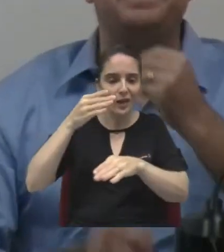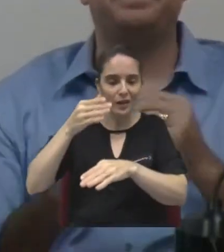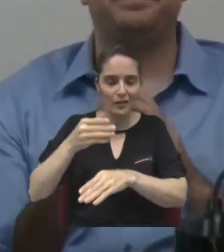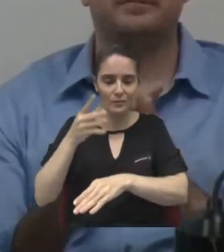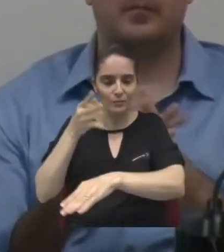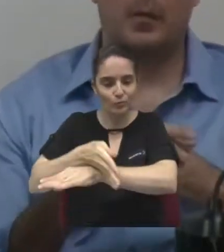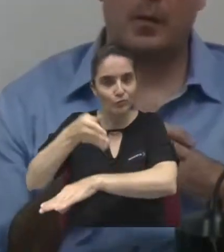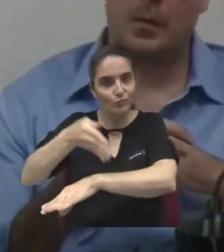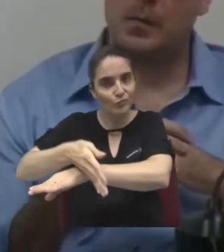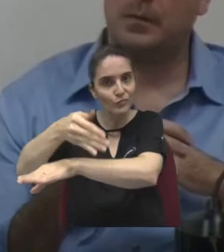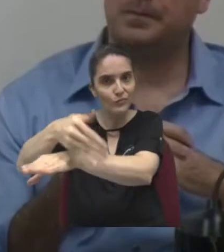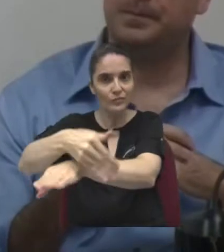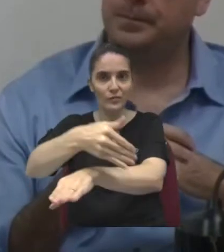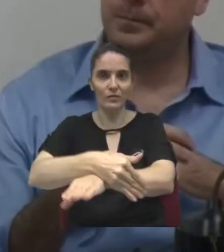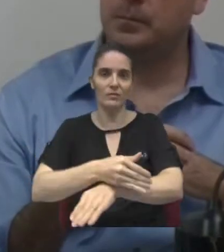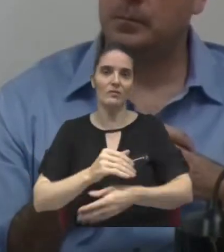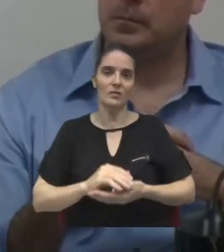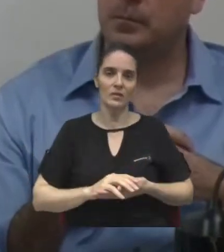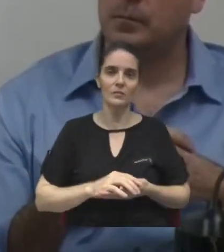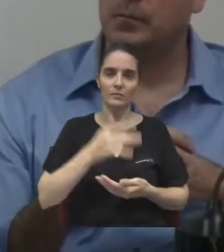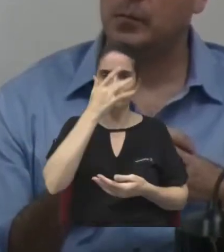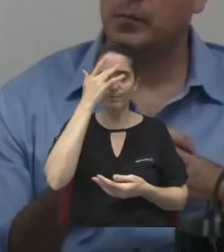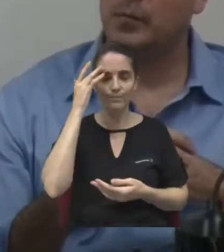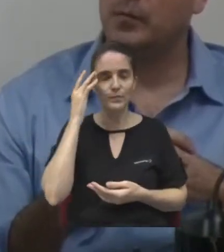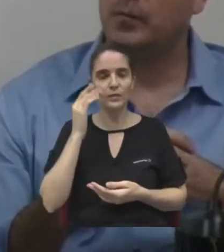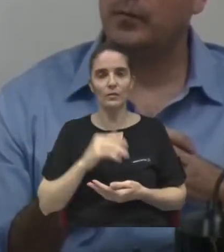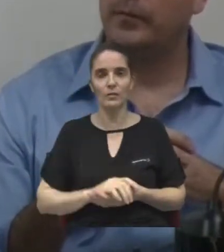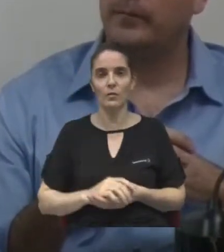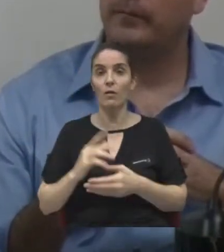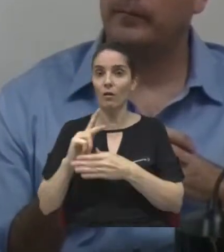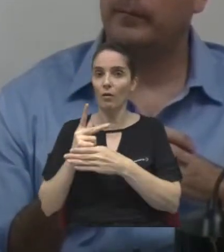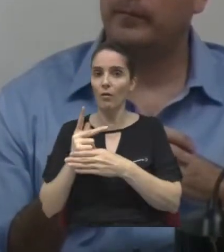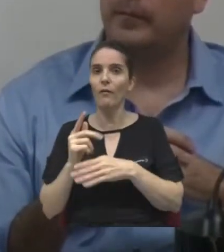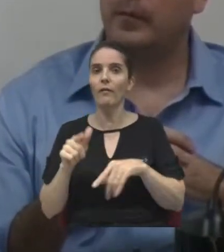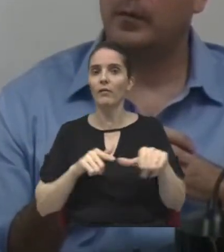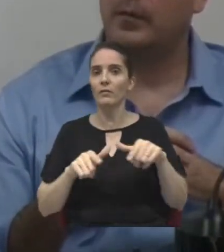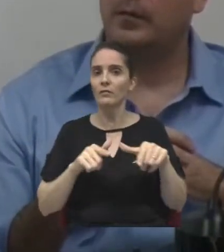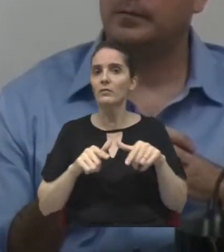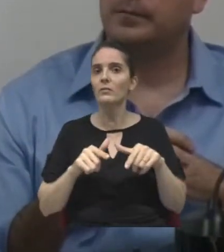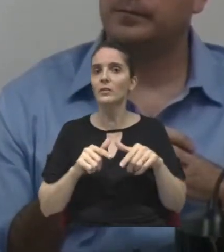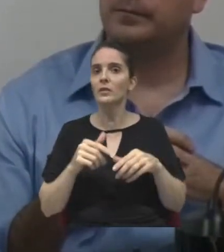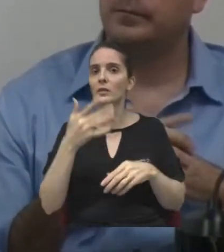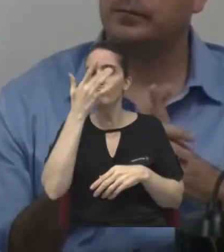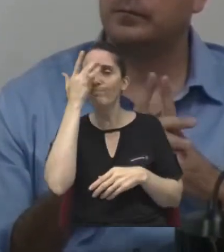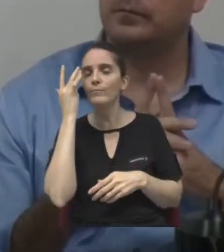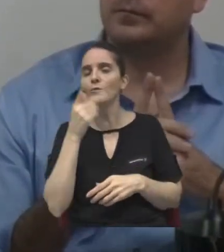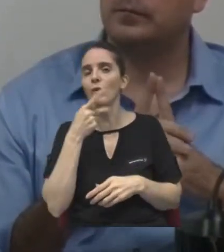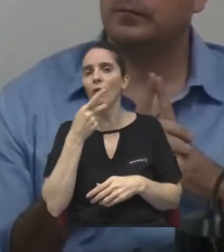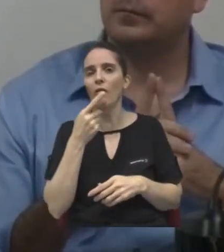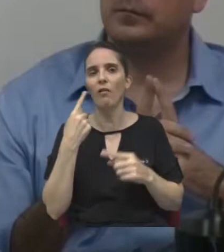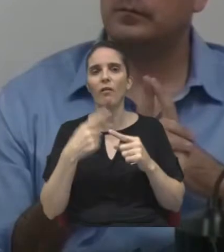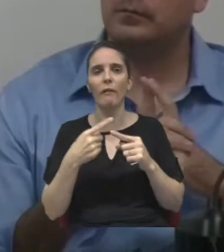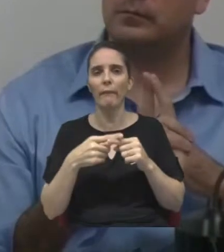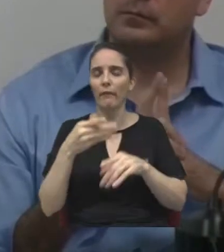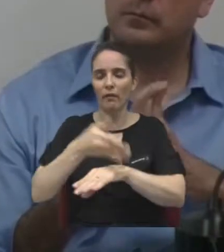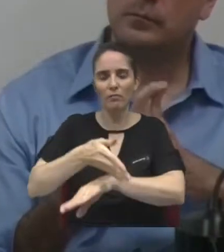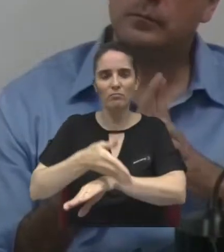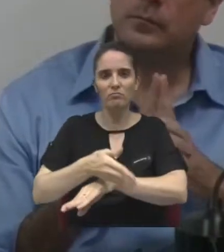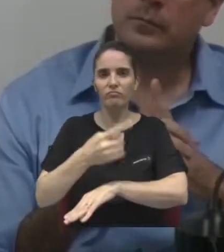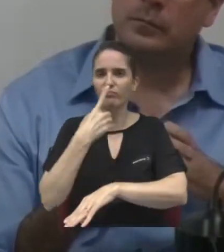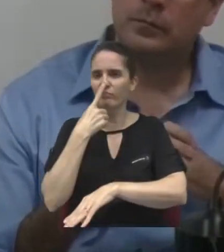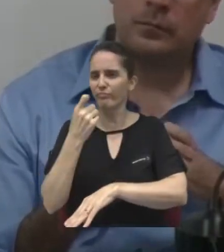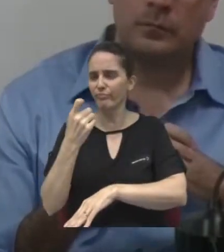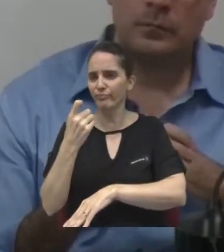familiares que iam, e muitos, agora que eu voltei a trabalhar, muitos falou para mim que deixou de frequentar por causa do mau cheiro e por causa da presença